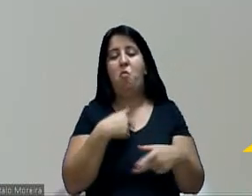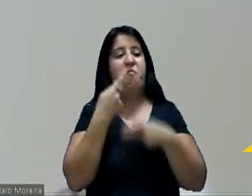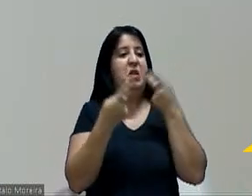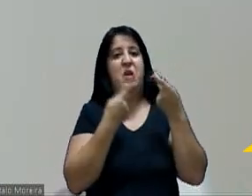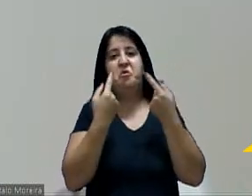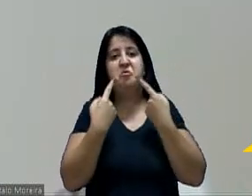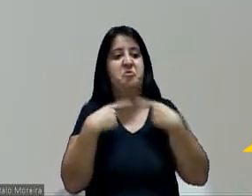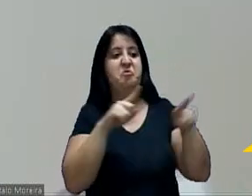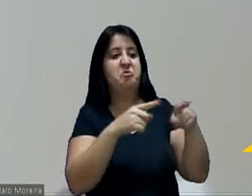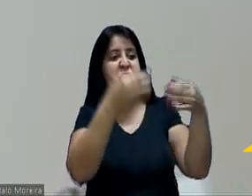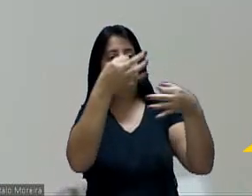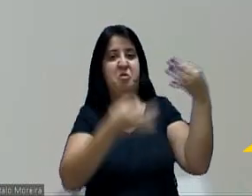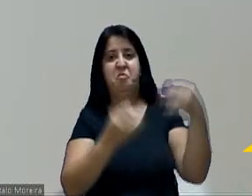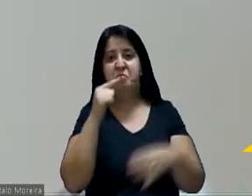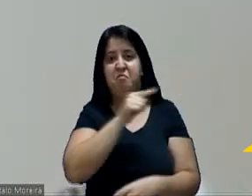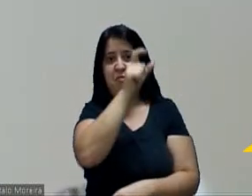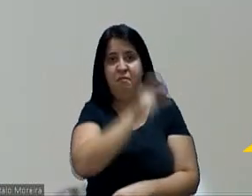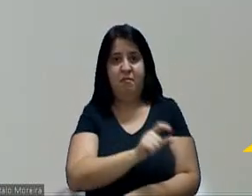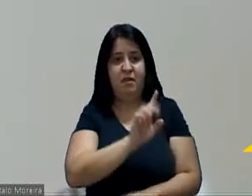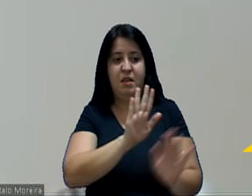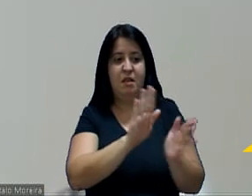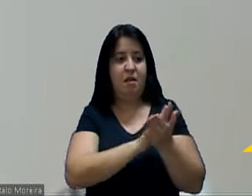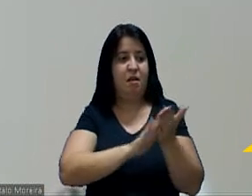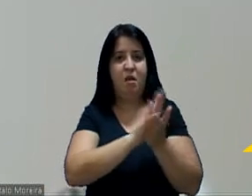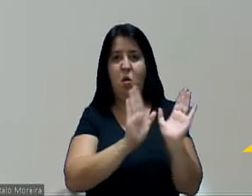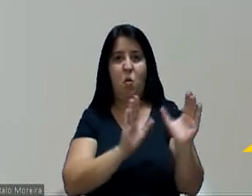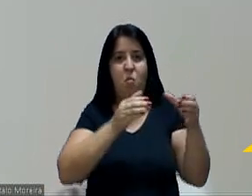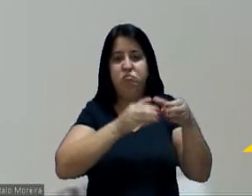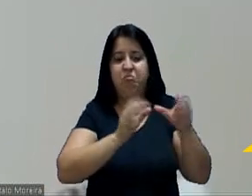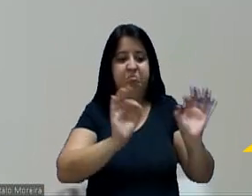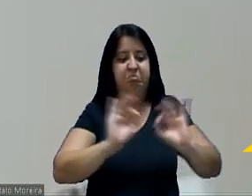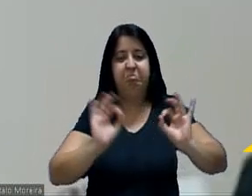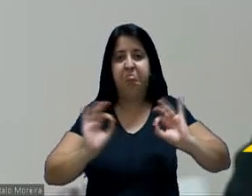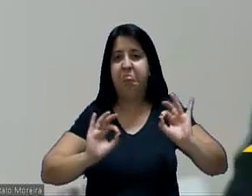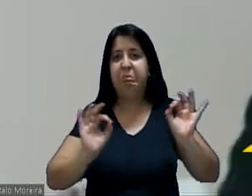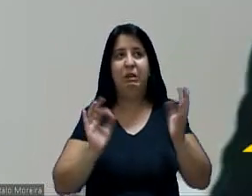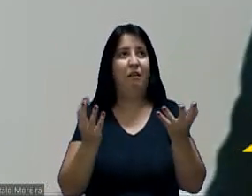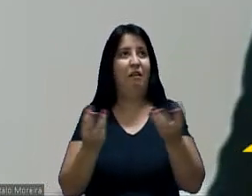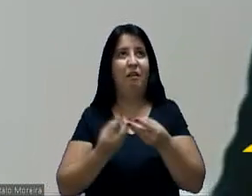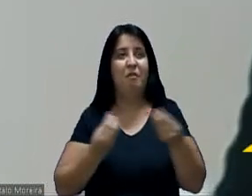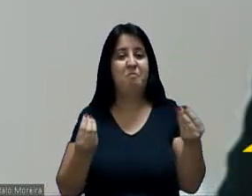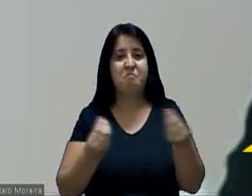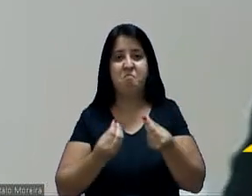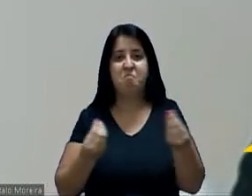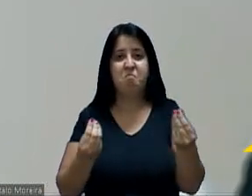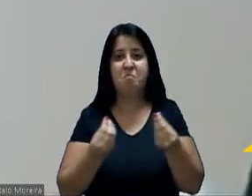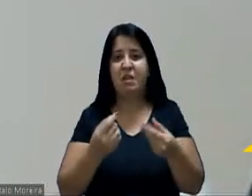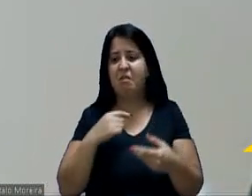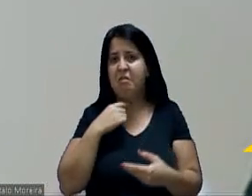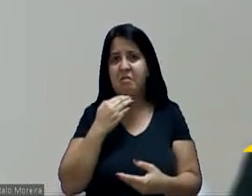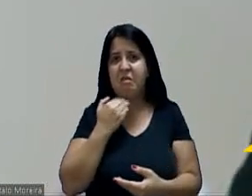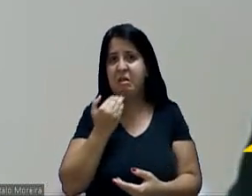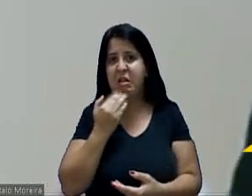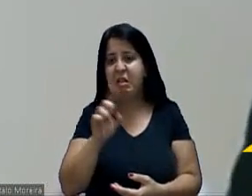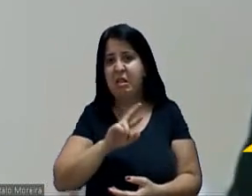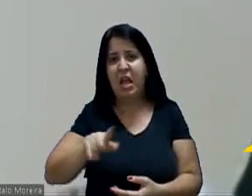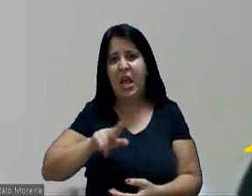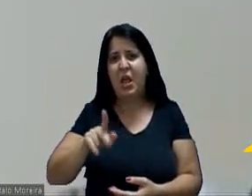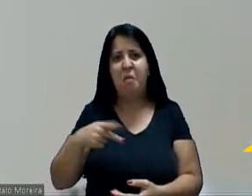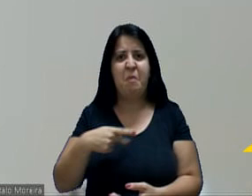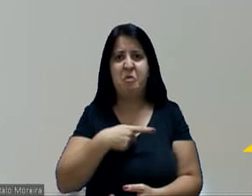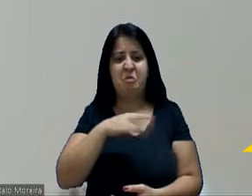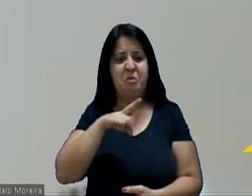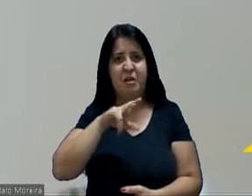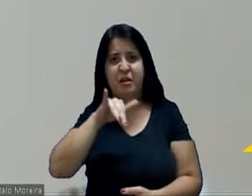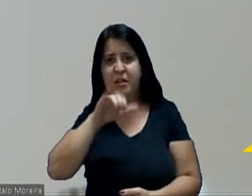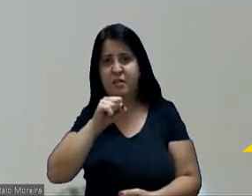o senhor, muito menos a equipe do pastor Luiz Santos e muito menos do pastor